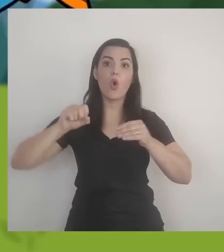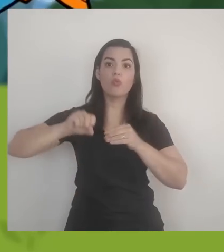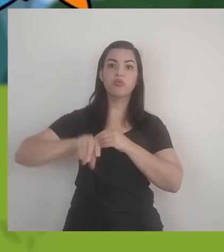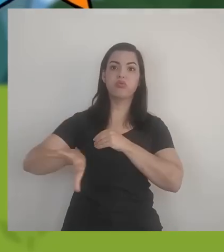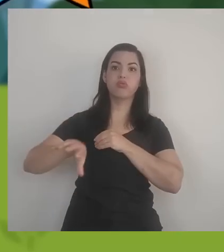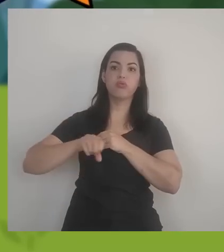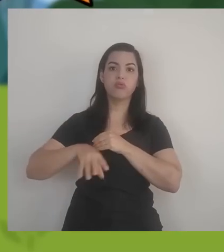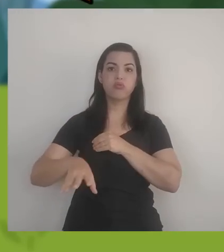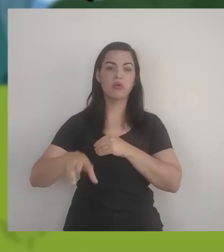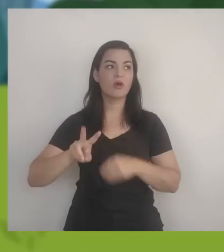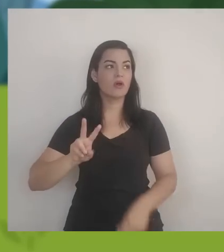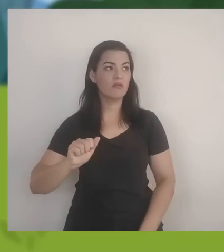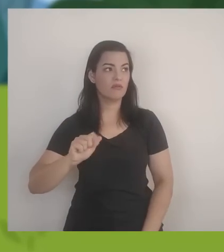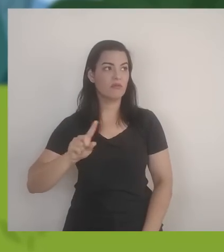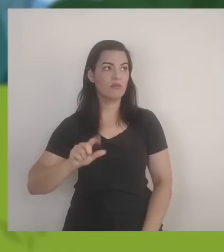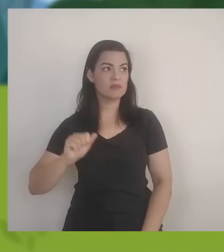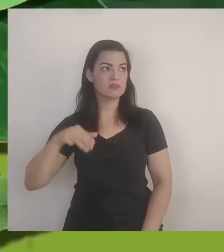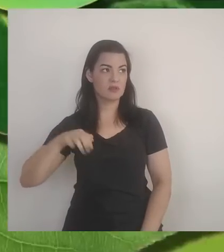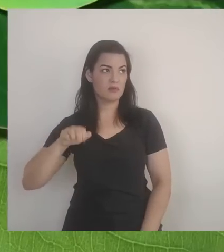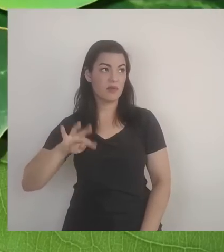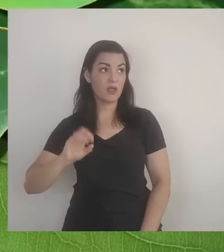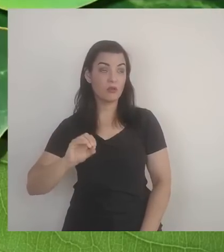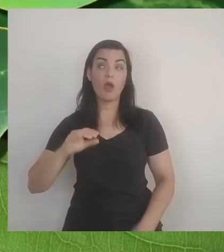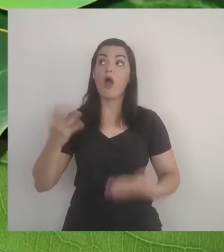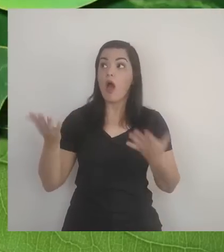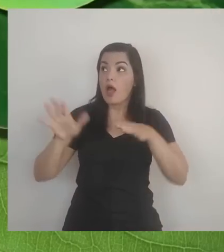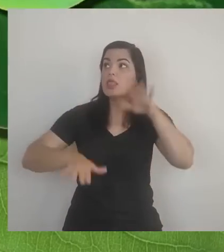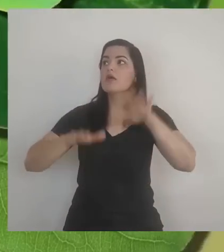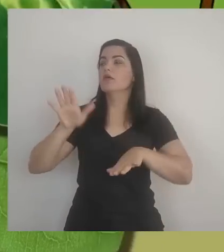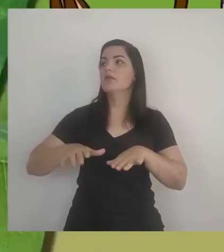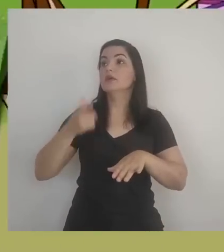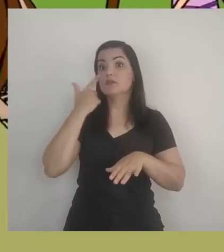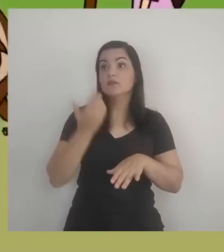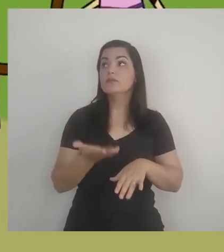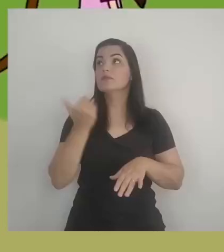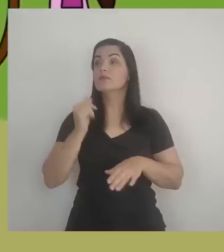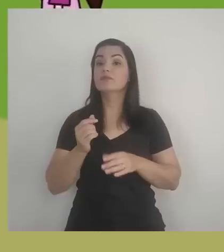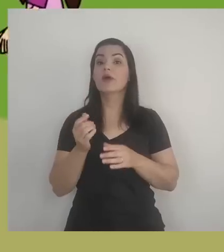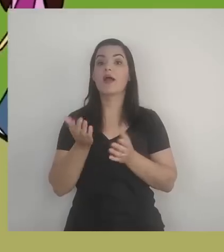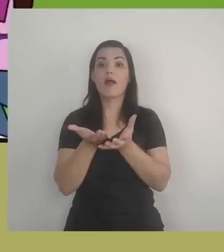ser. Vamos olhar a caixa d'água do parque.